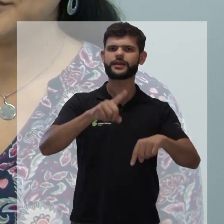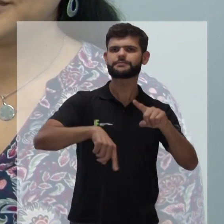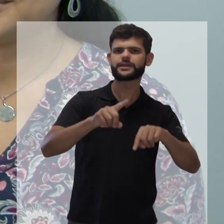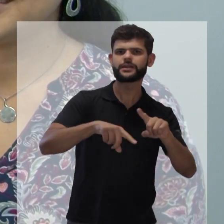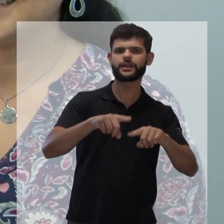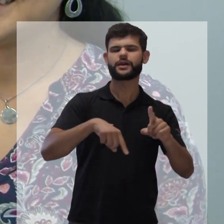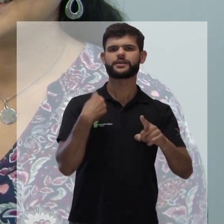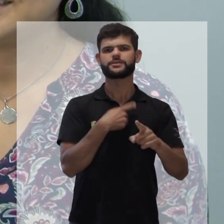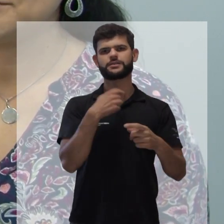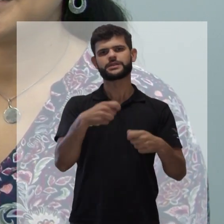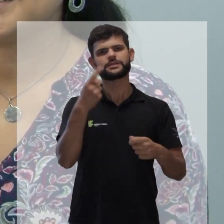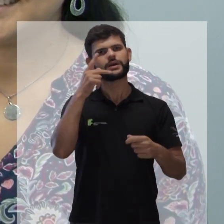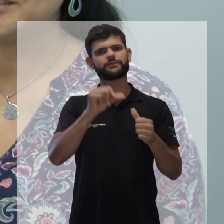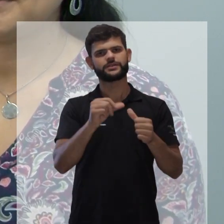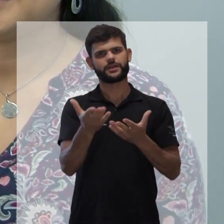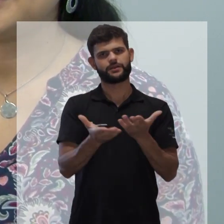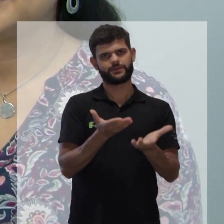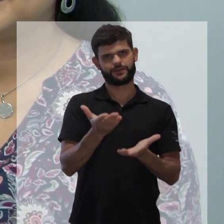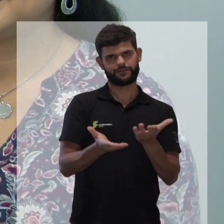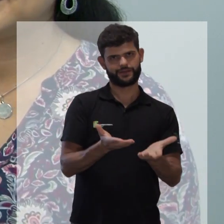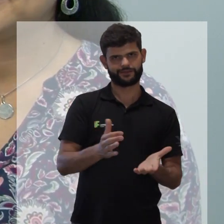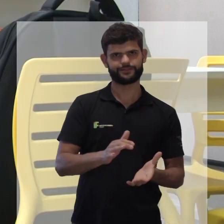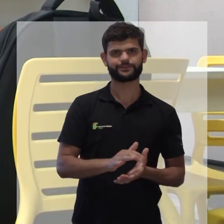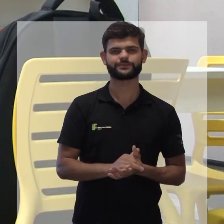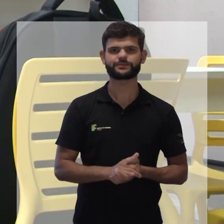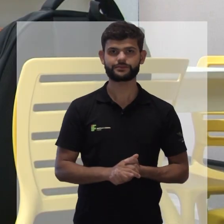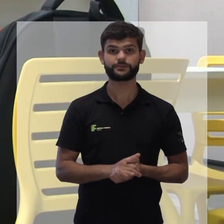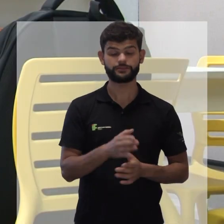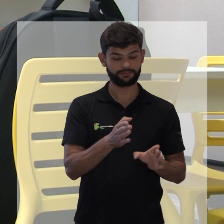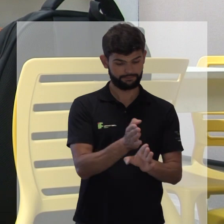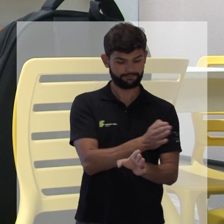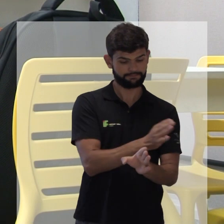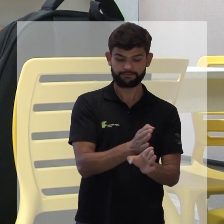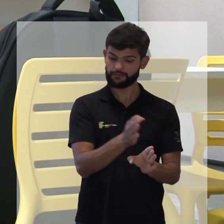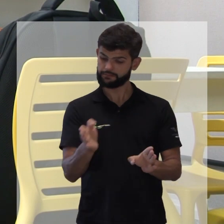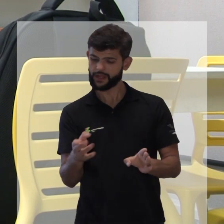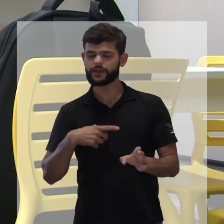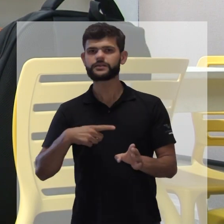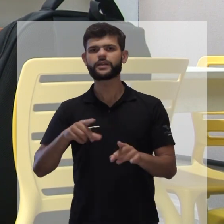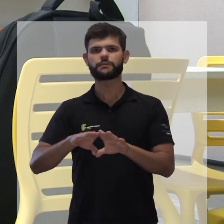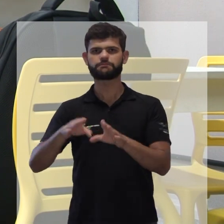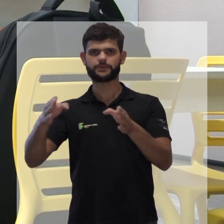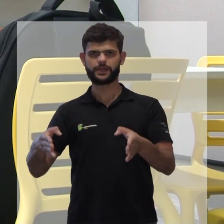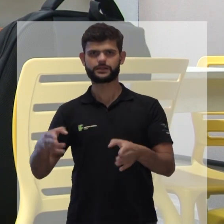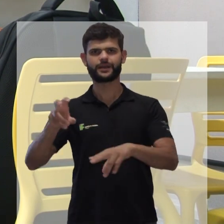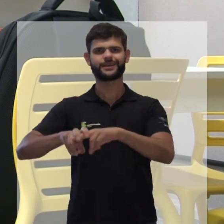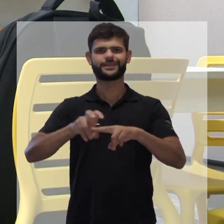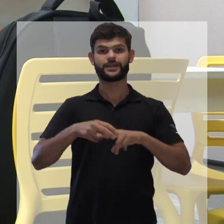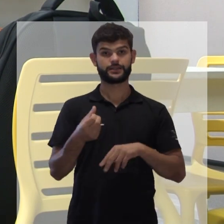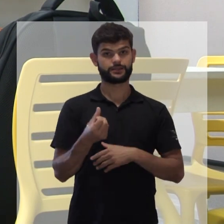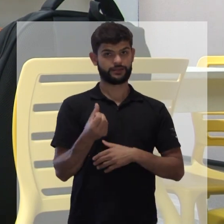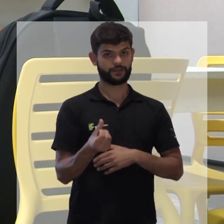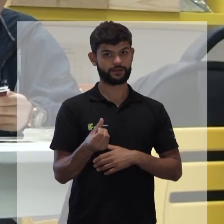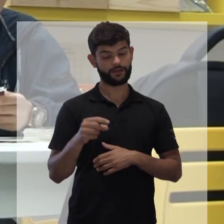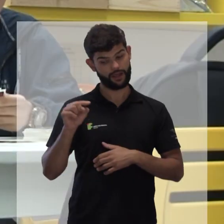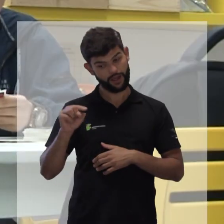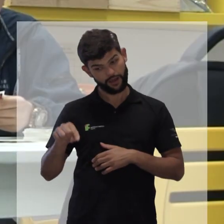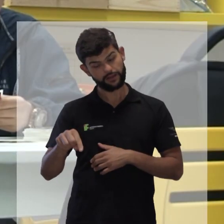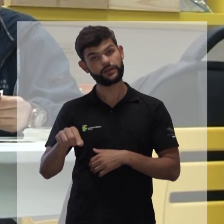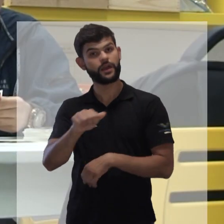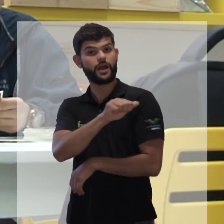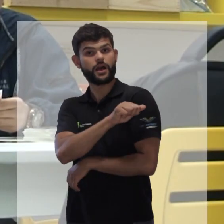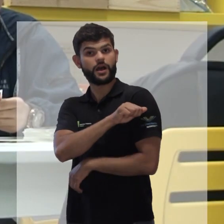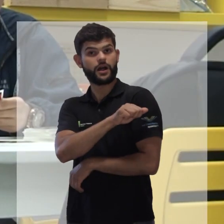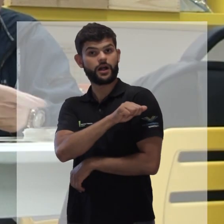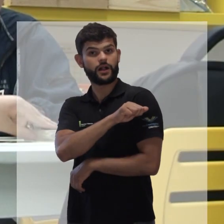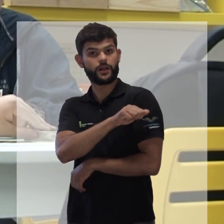materiais e recursos necessários para os atendimentos. No outro lado da sala fica uma mesa com seis cadeiras. É aqui